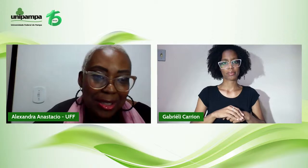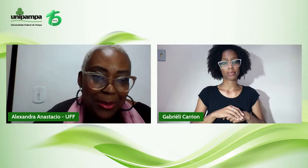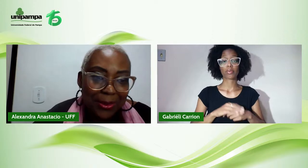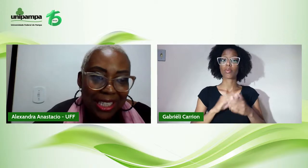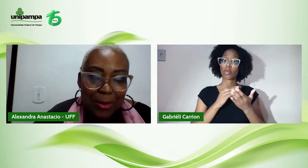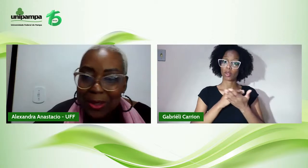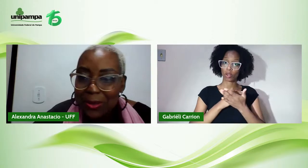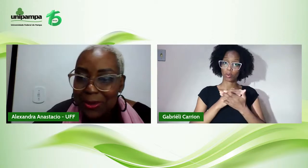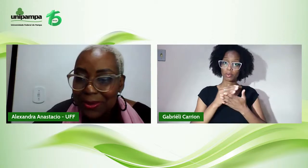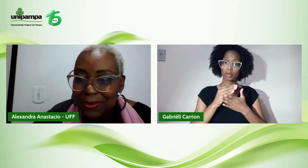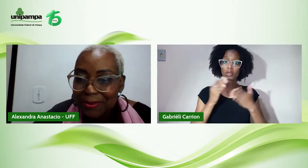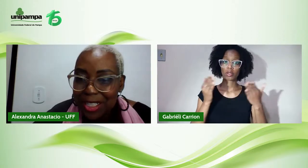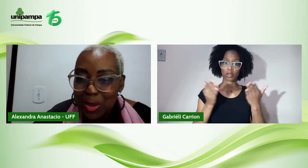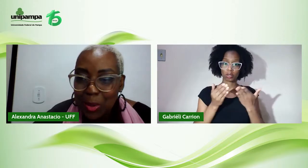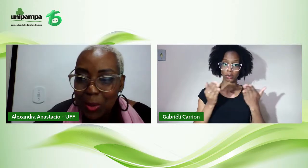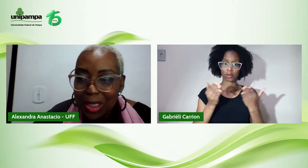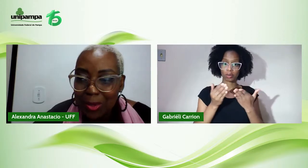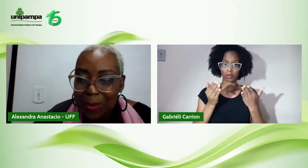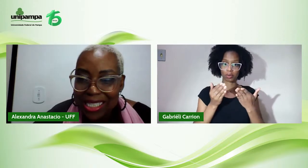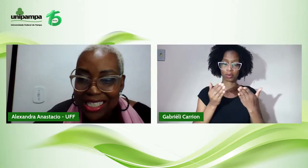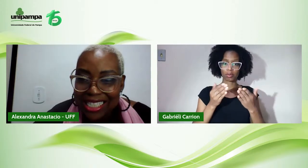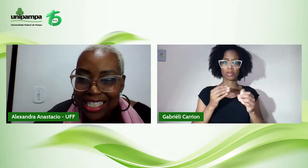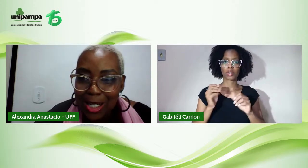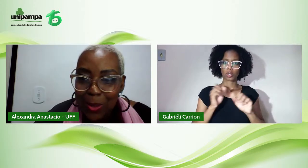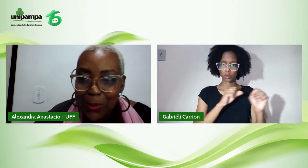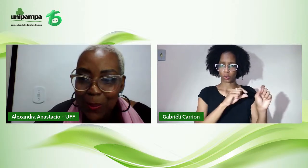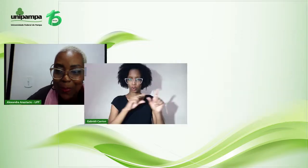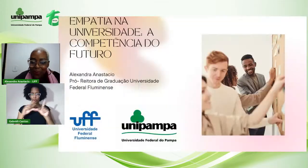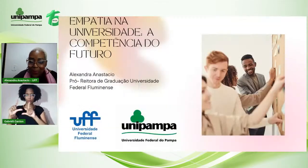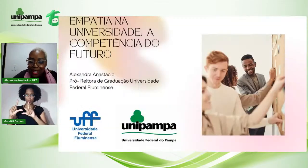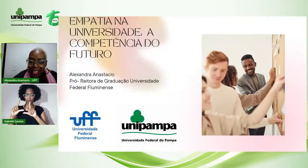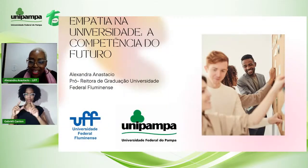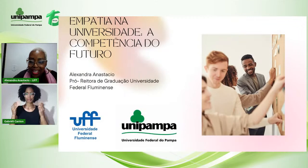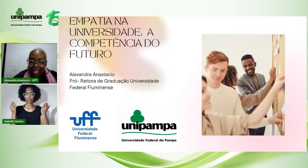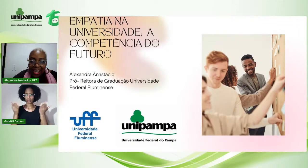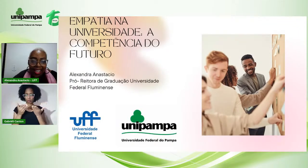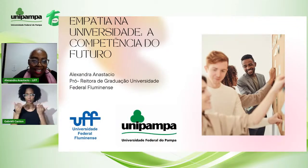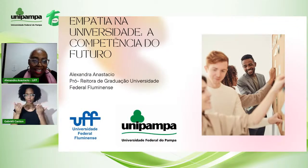Iniciando, então, né, enquanto vai se colocando a apresentação,